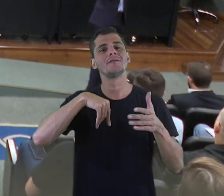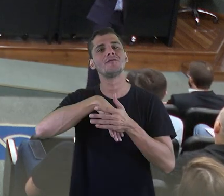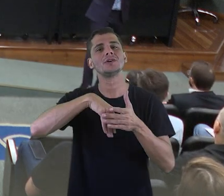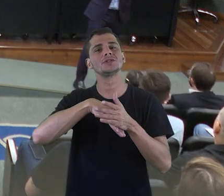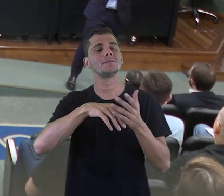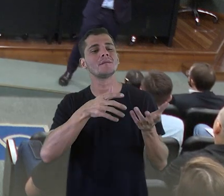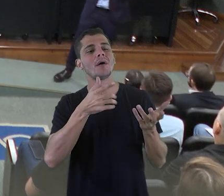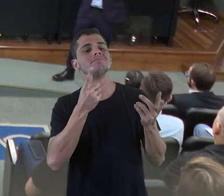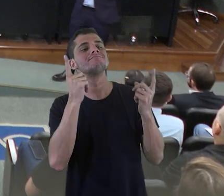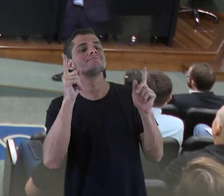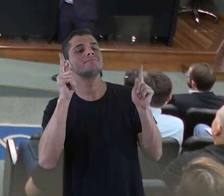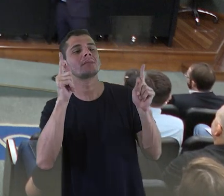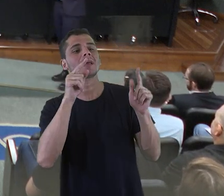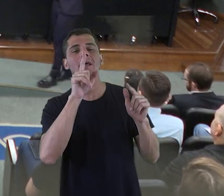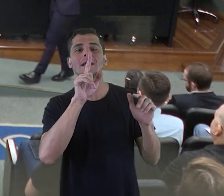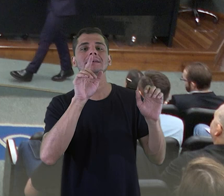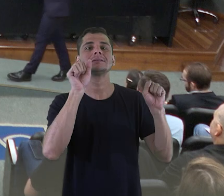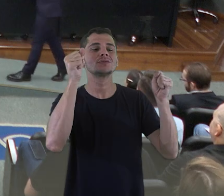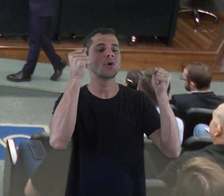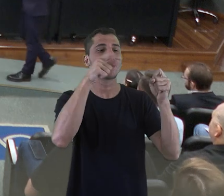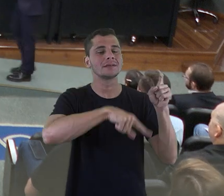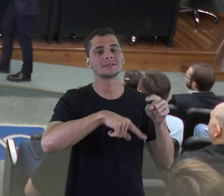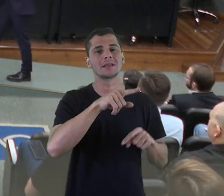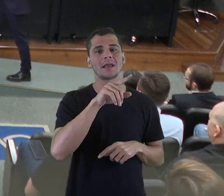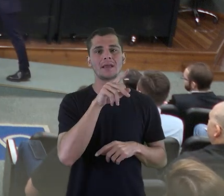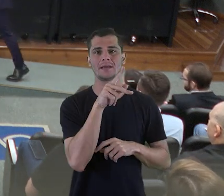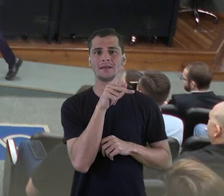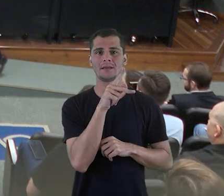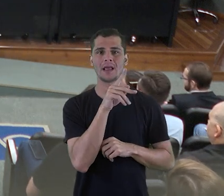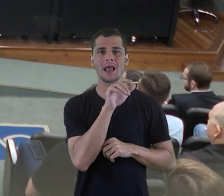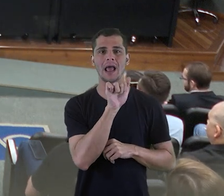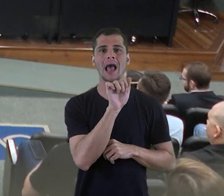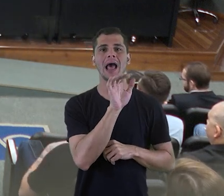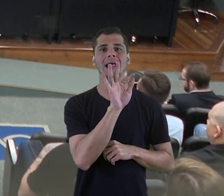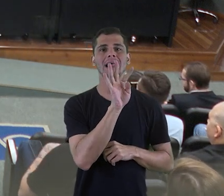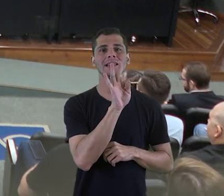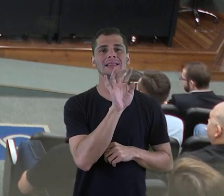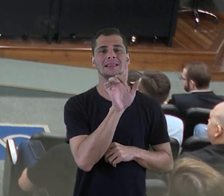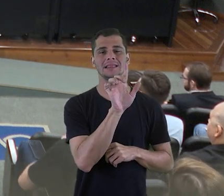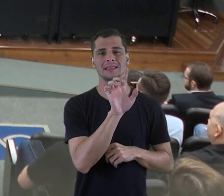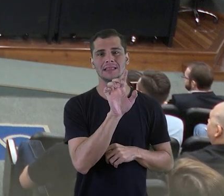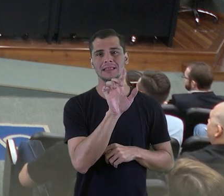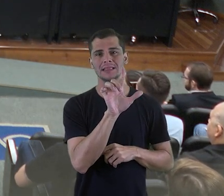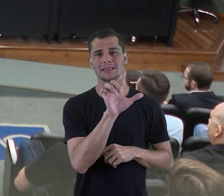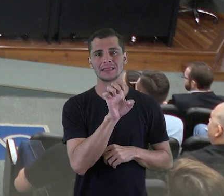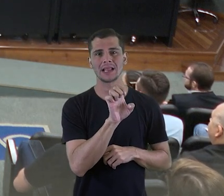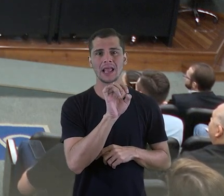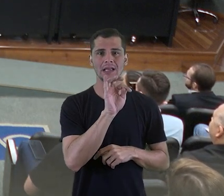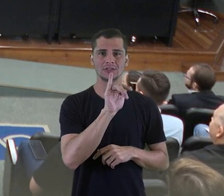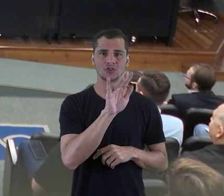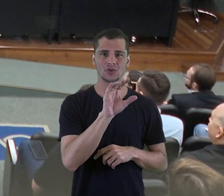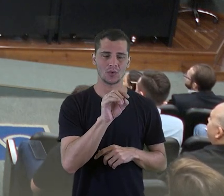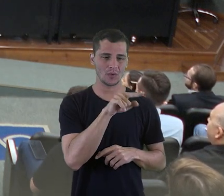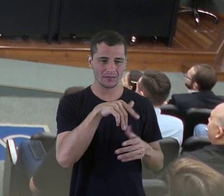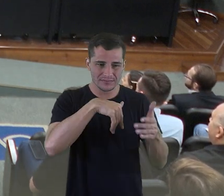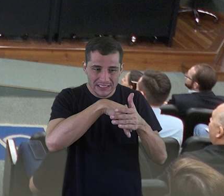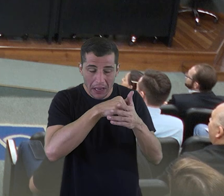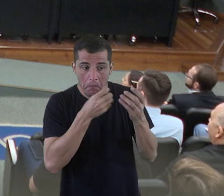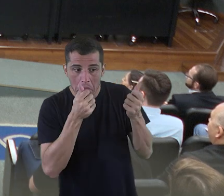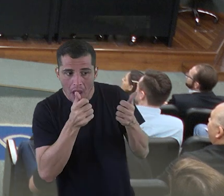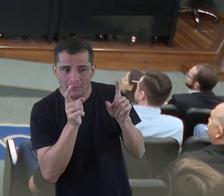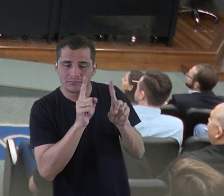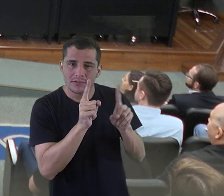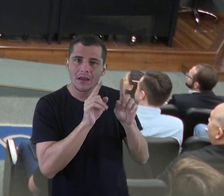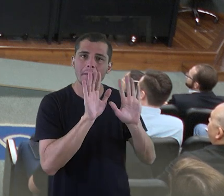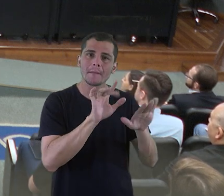Atlético. Não joga nada e no final faz um gol, dois pênaltis que pego. O importante é ganhar. Mas